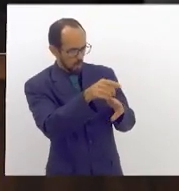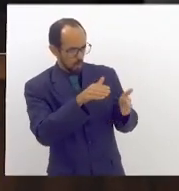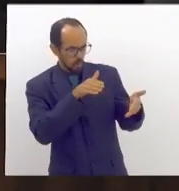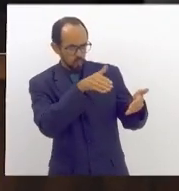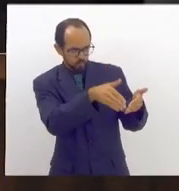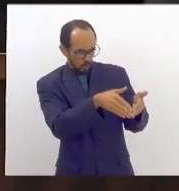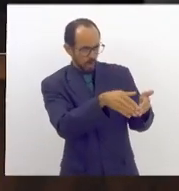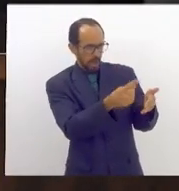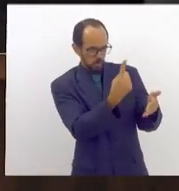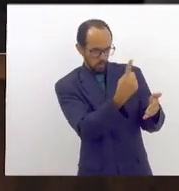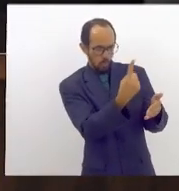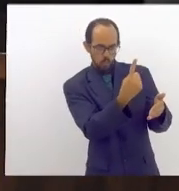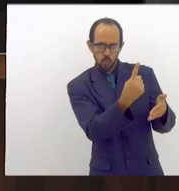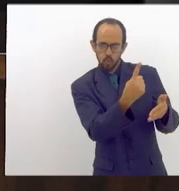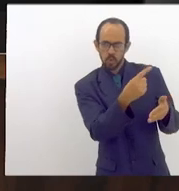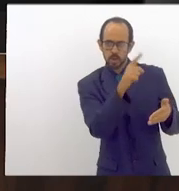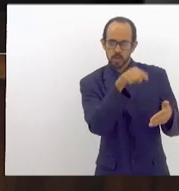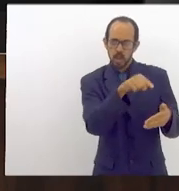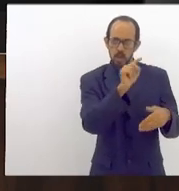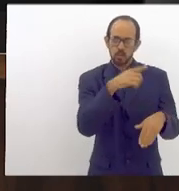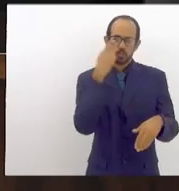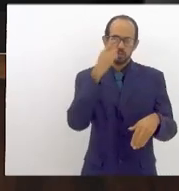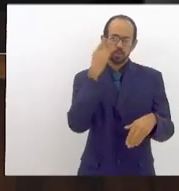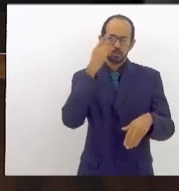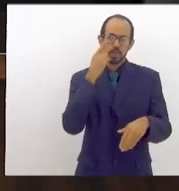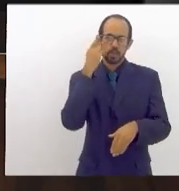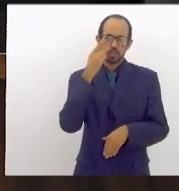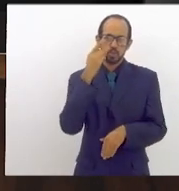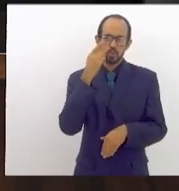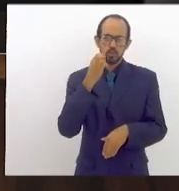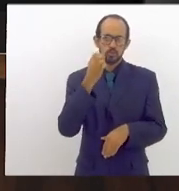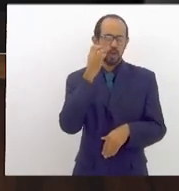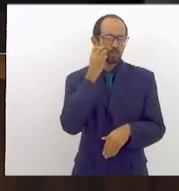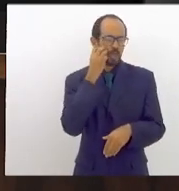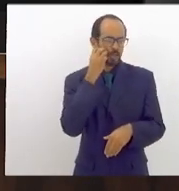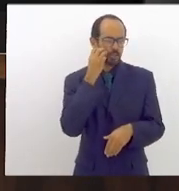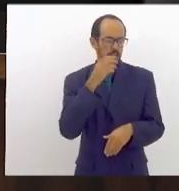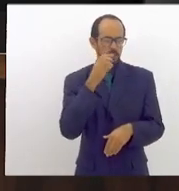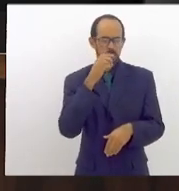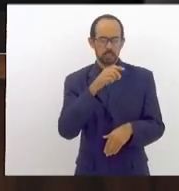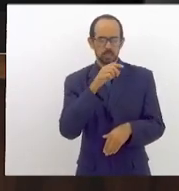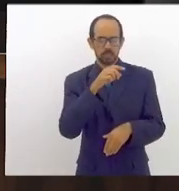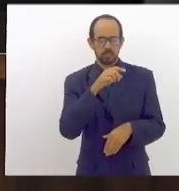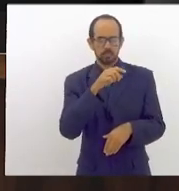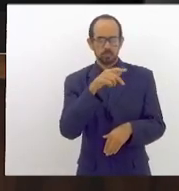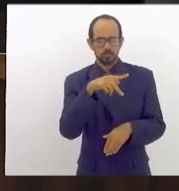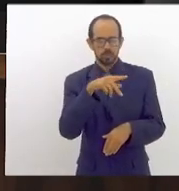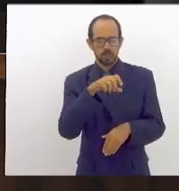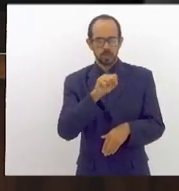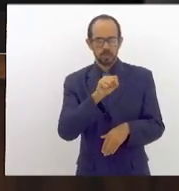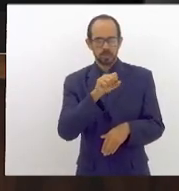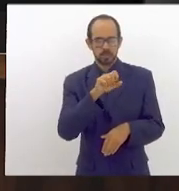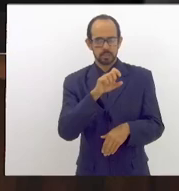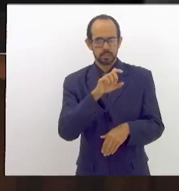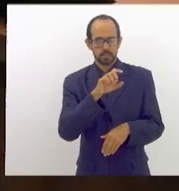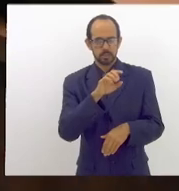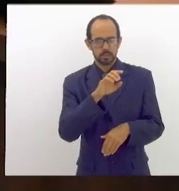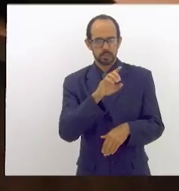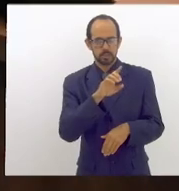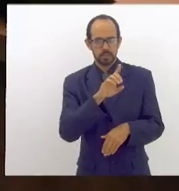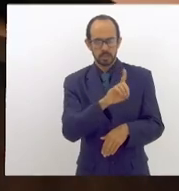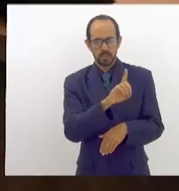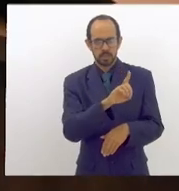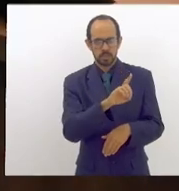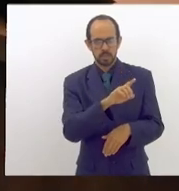fogo num destaque que é do deputado valdec pela bancada PSB eu não sei qual é o destaque do